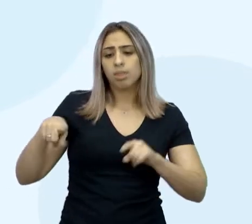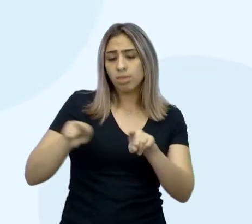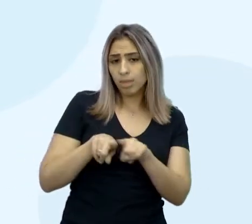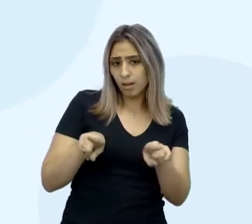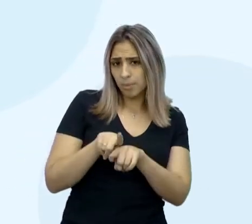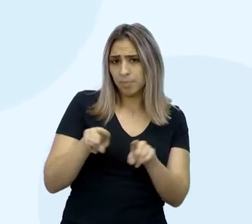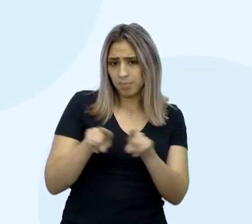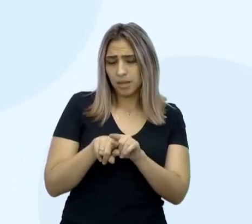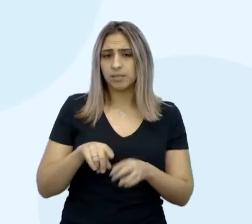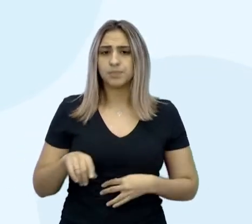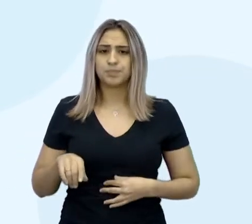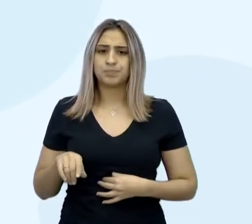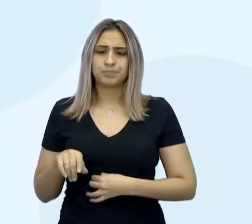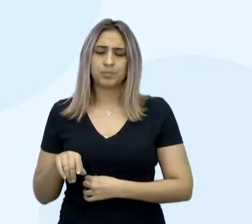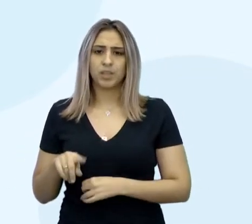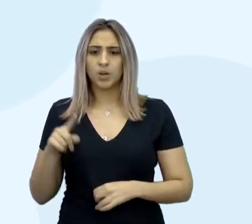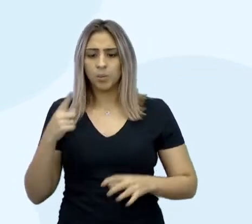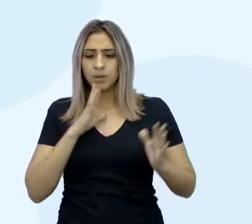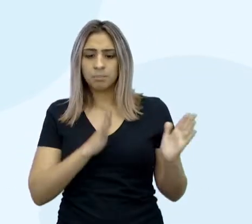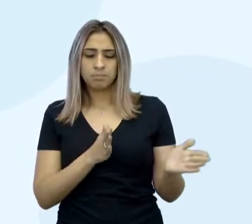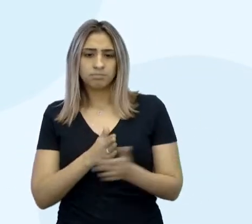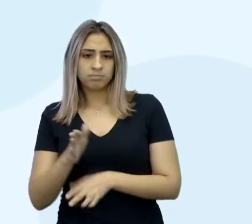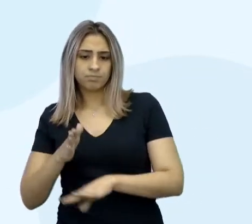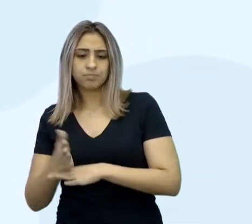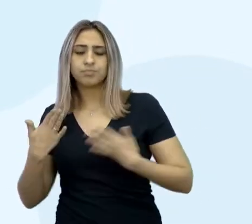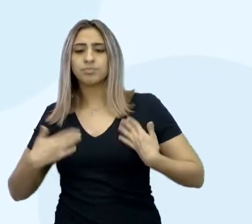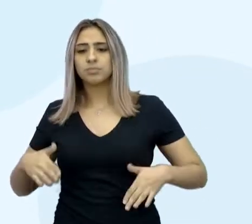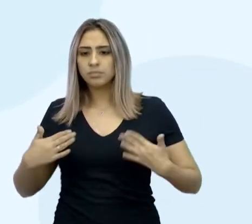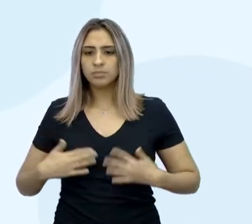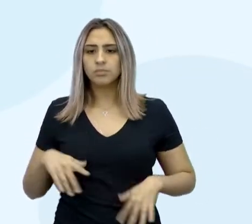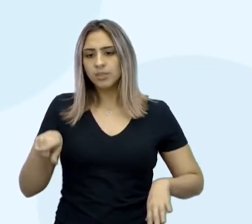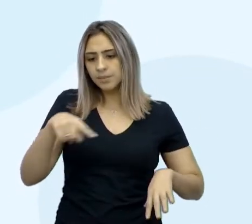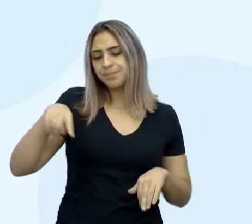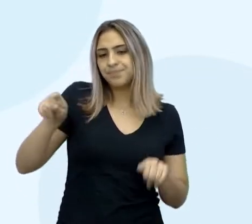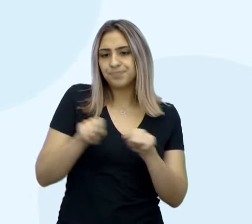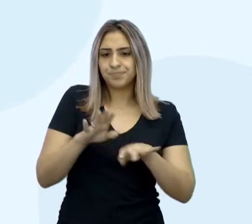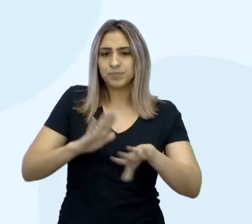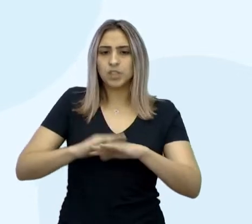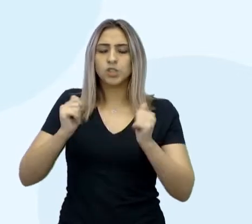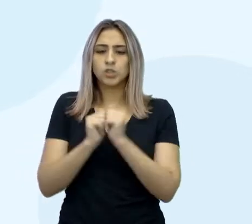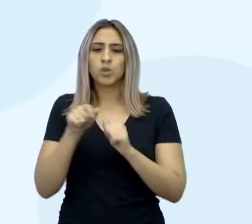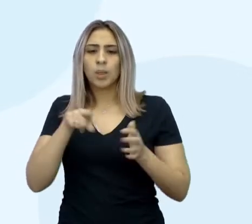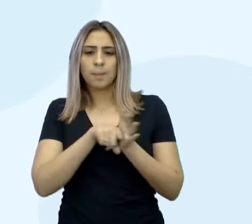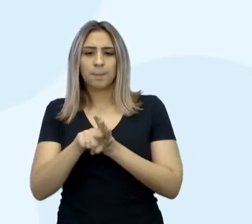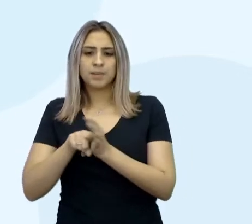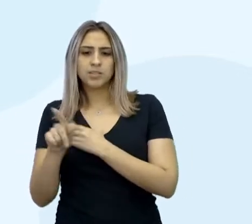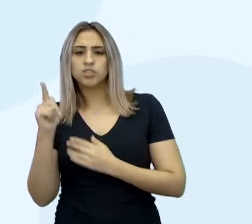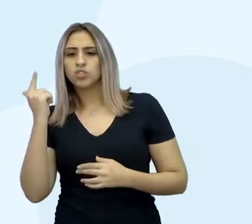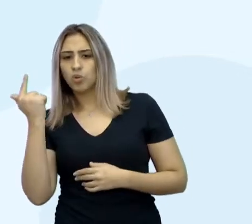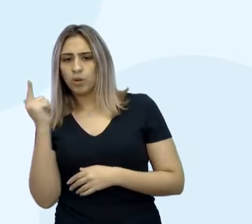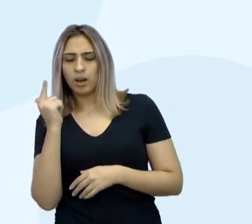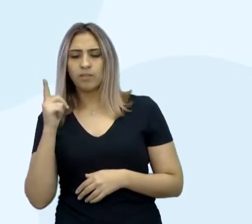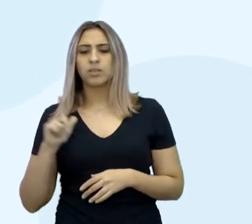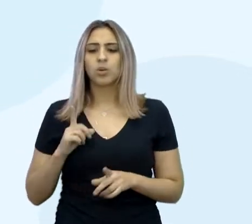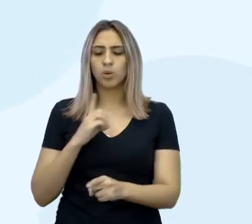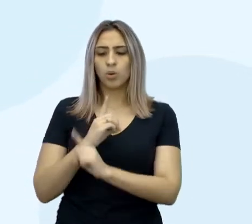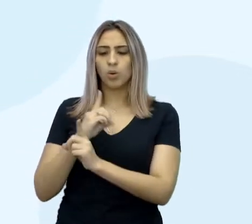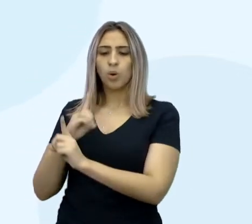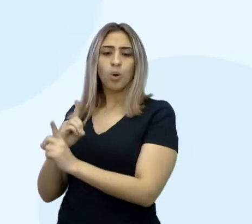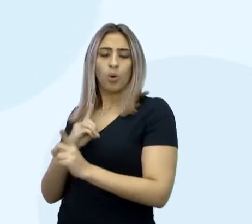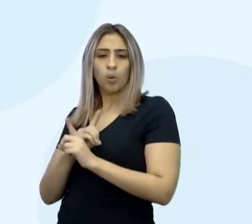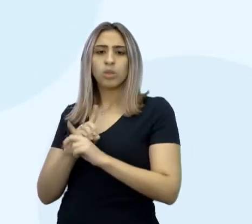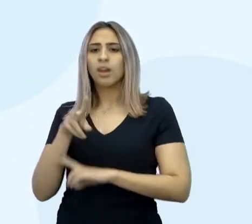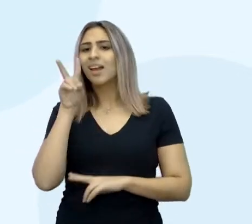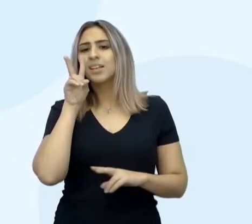também é uma das partes tranquilas aí, né? Porque você vai fazer, junto com essa pesquisa geográfica, a gente já encontra aí também